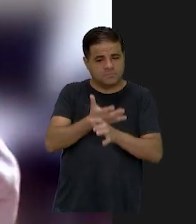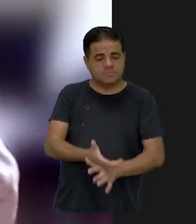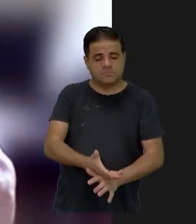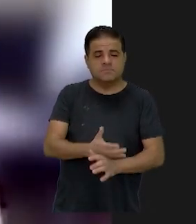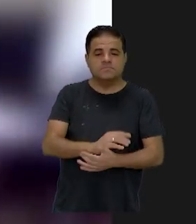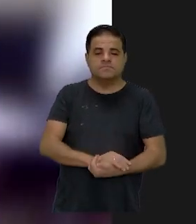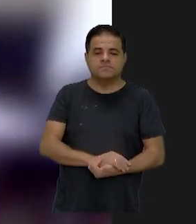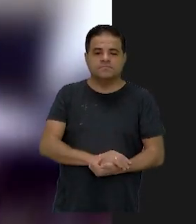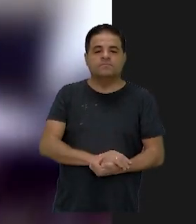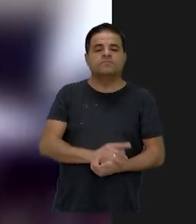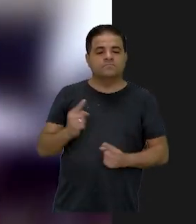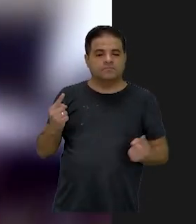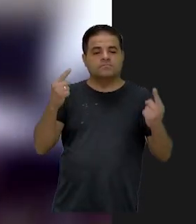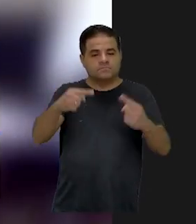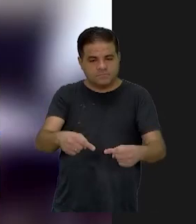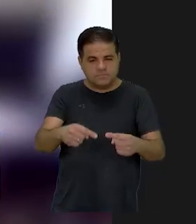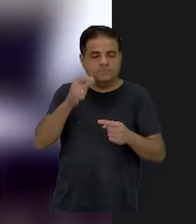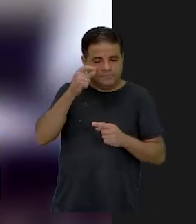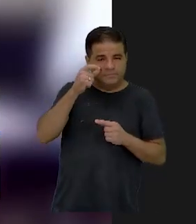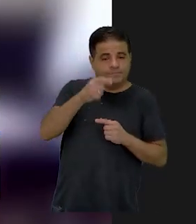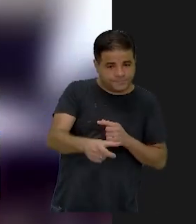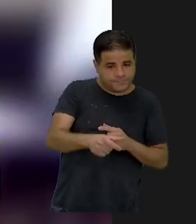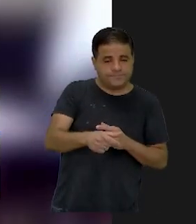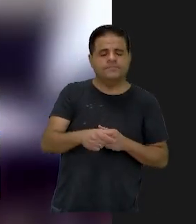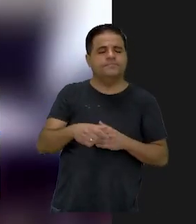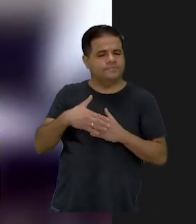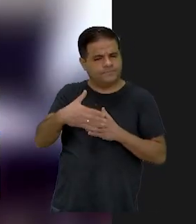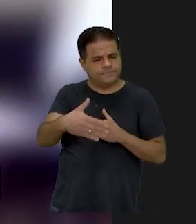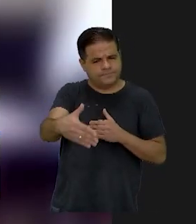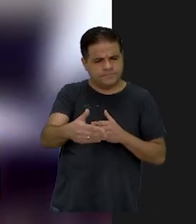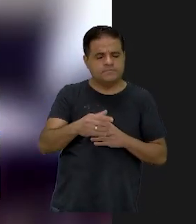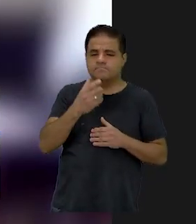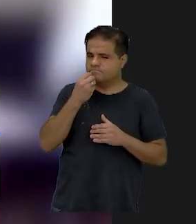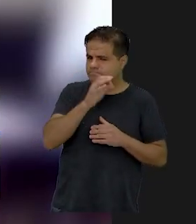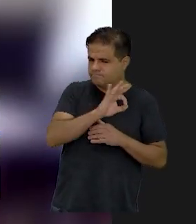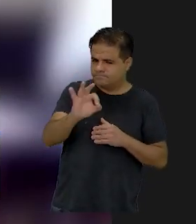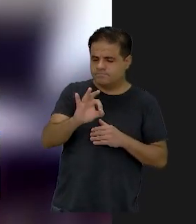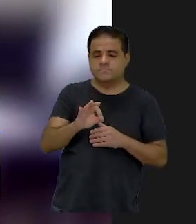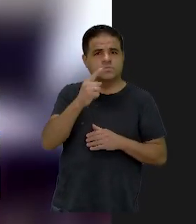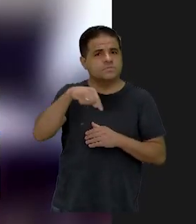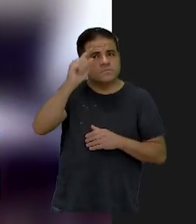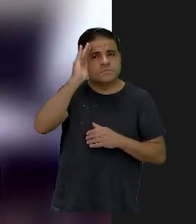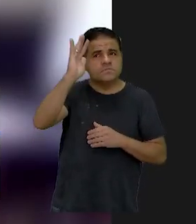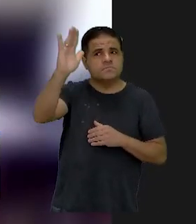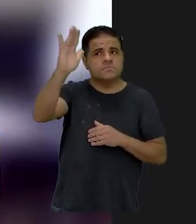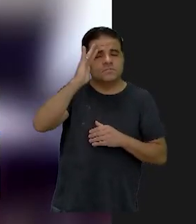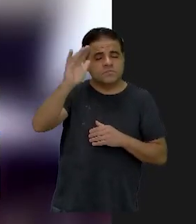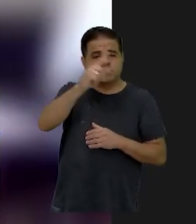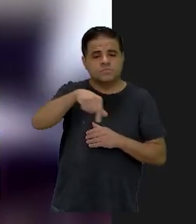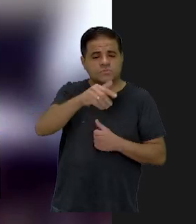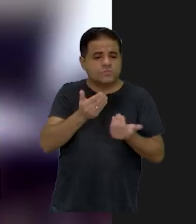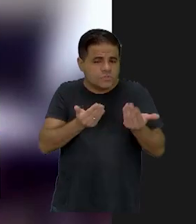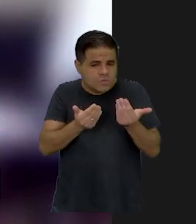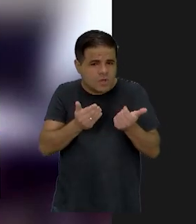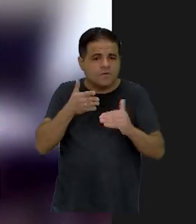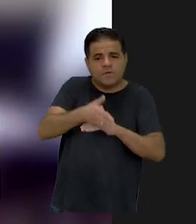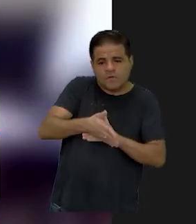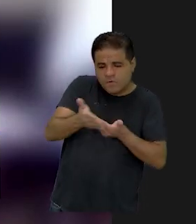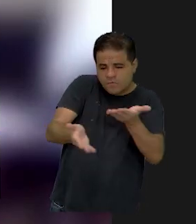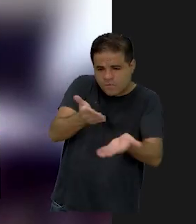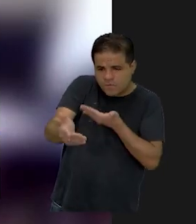Todos eles se descolam, de certo modo, da formação geral básica, no sentido de ampliação do universo